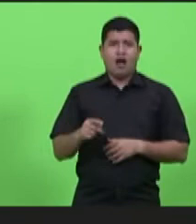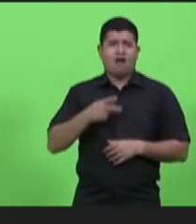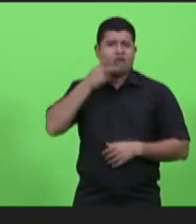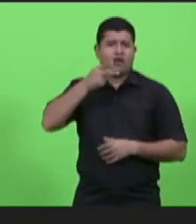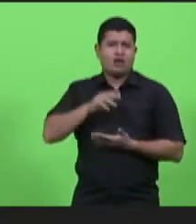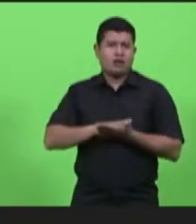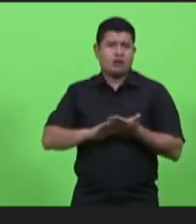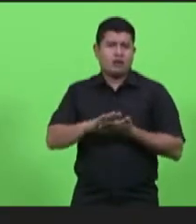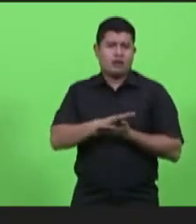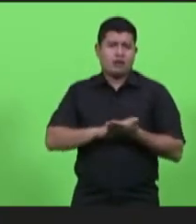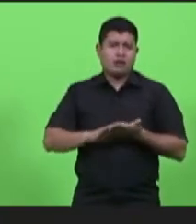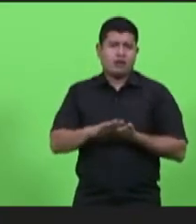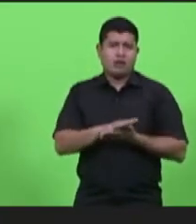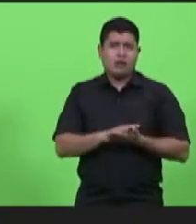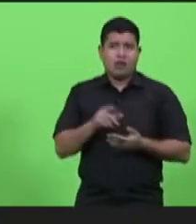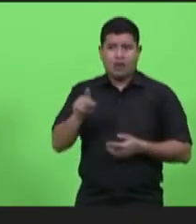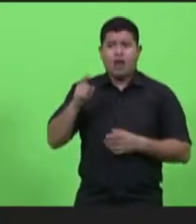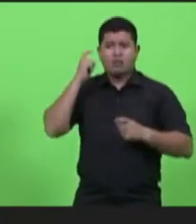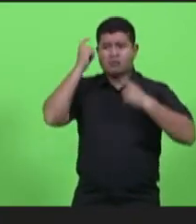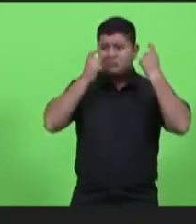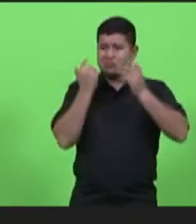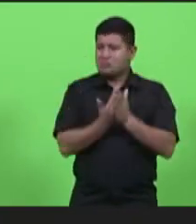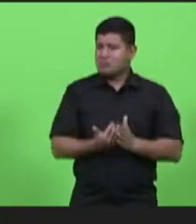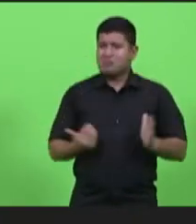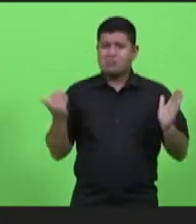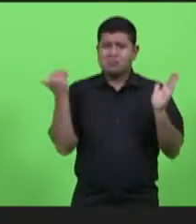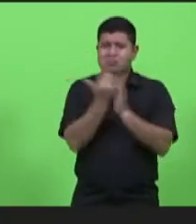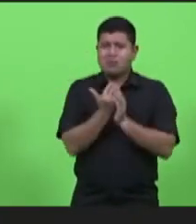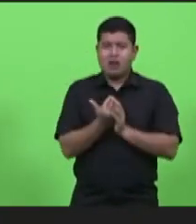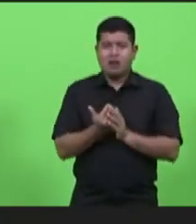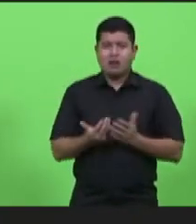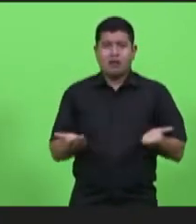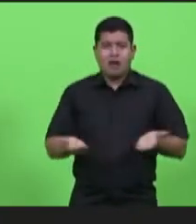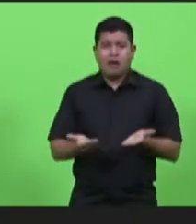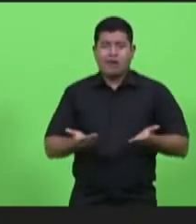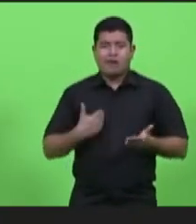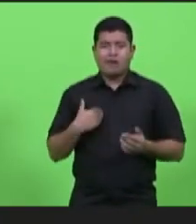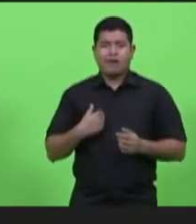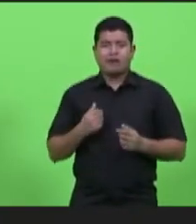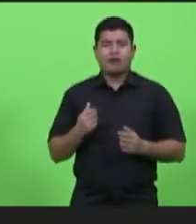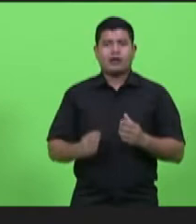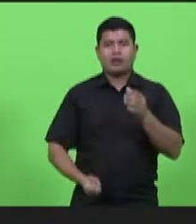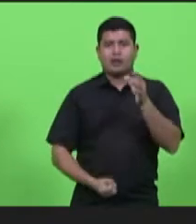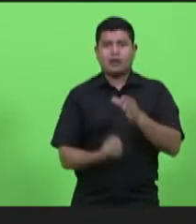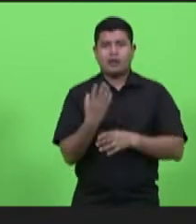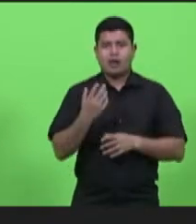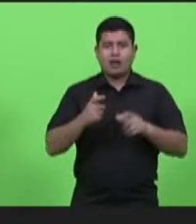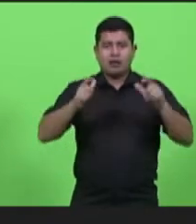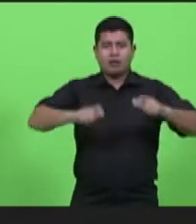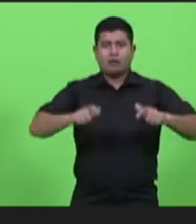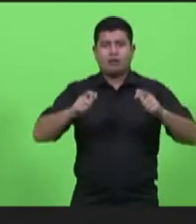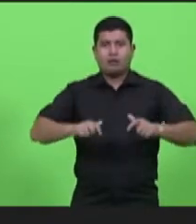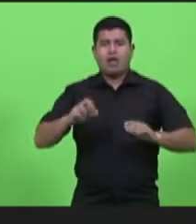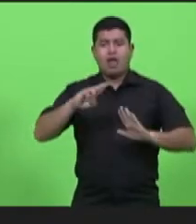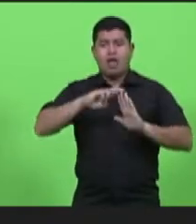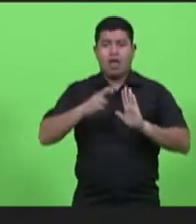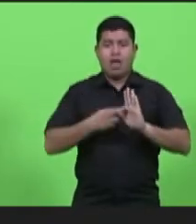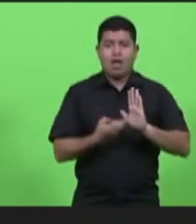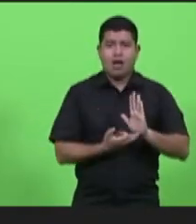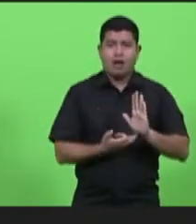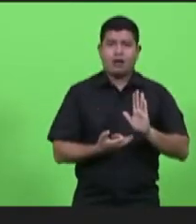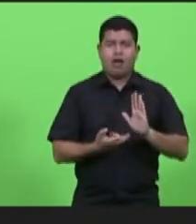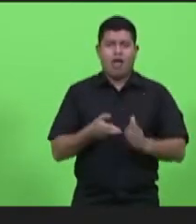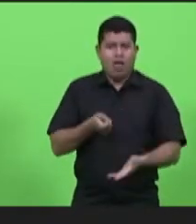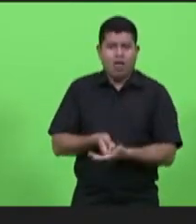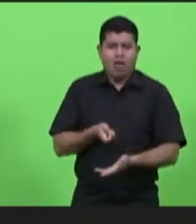Então, aquilo era muito mais preocupante do que agora você estabelecer em um local onde as regras, não digo que são